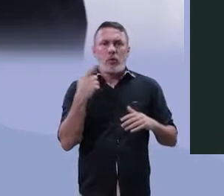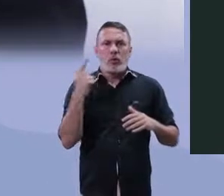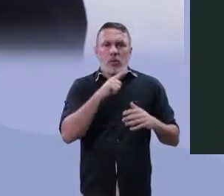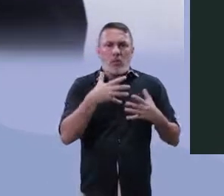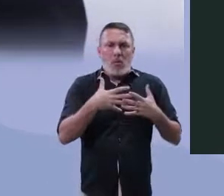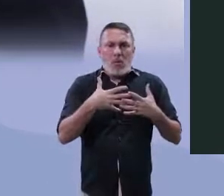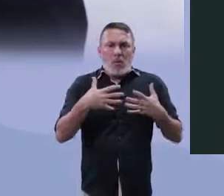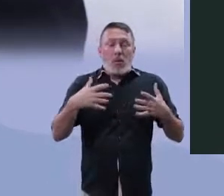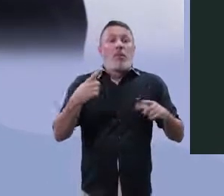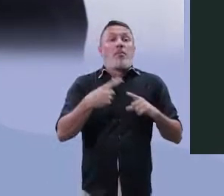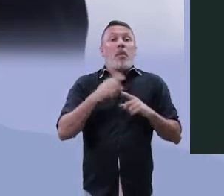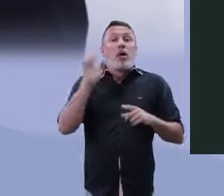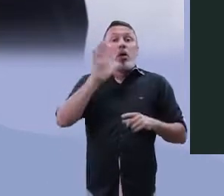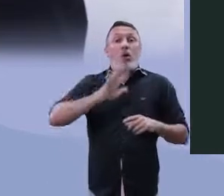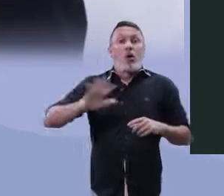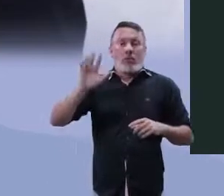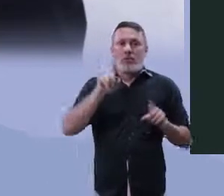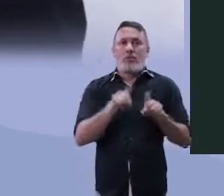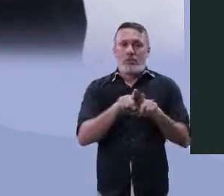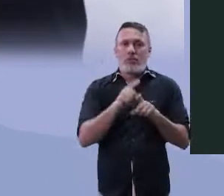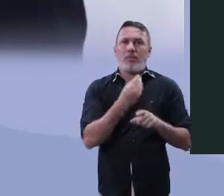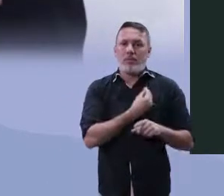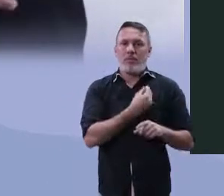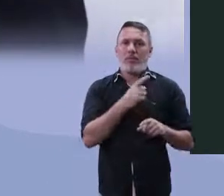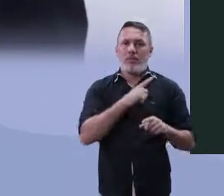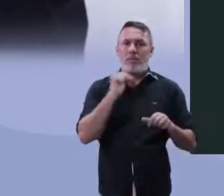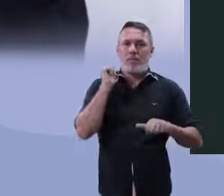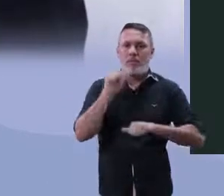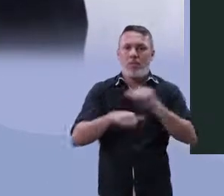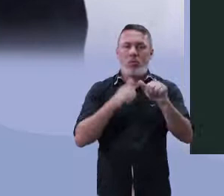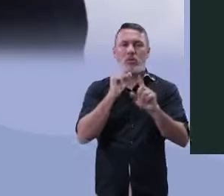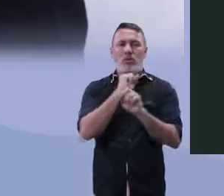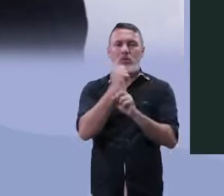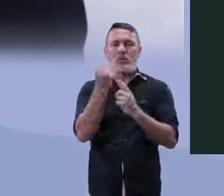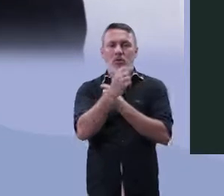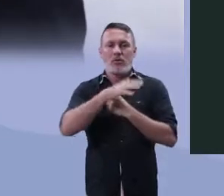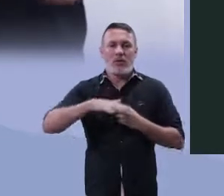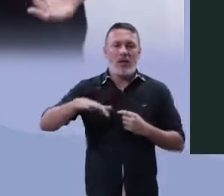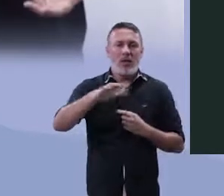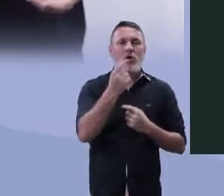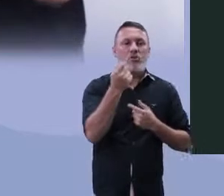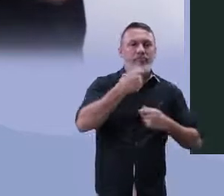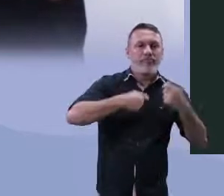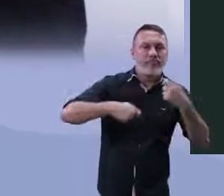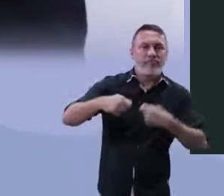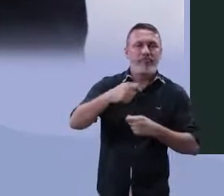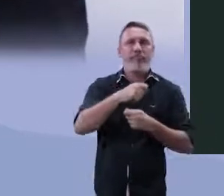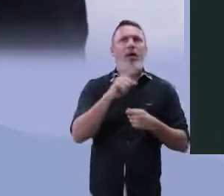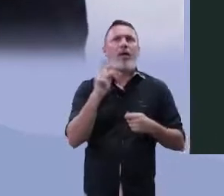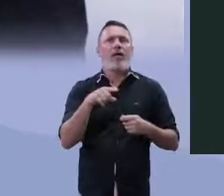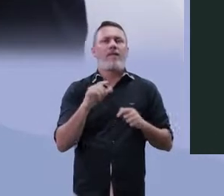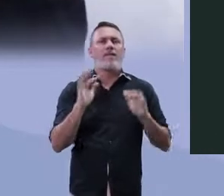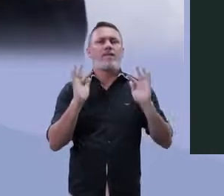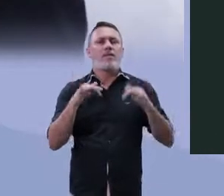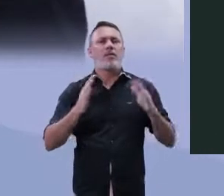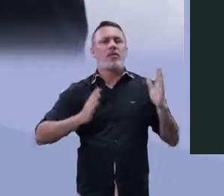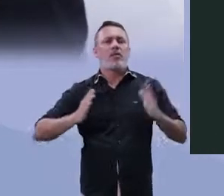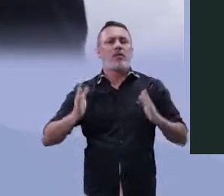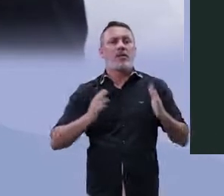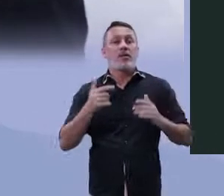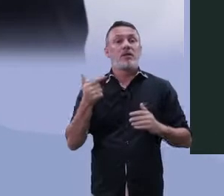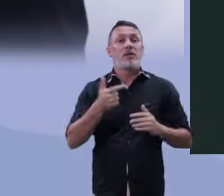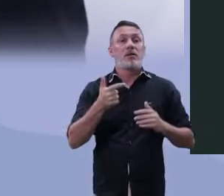força justamente porque a Europa está passando também por transformações socioeconômicas bastante significativas do final,